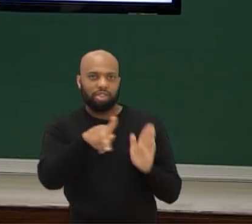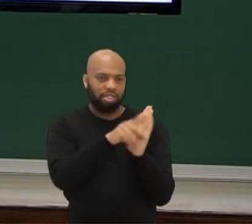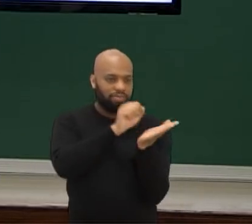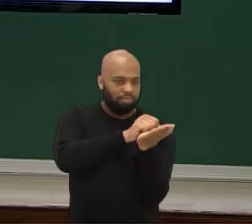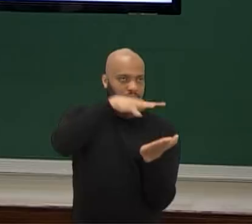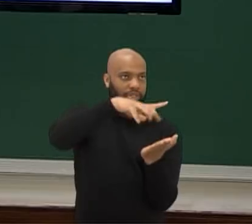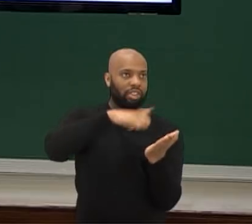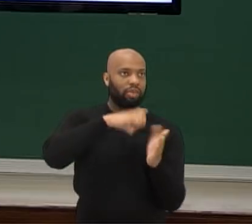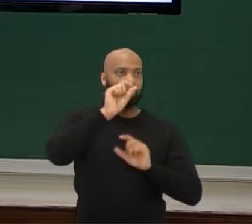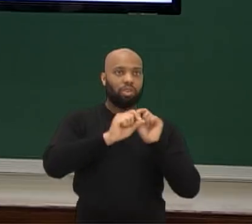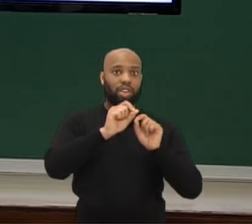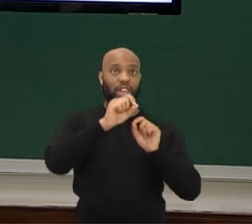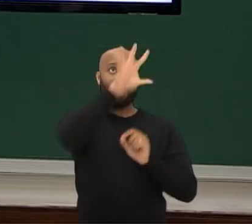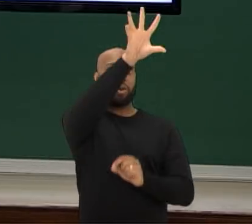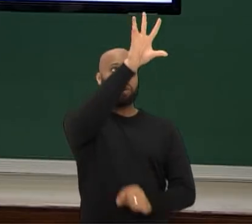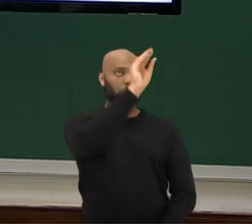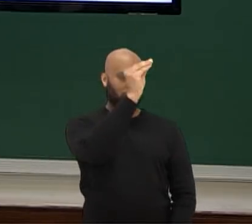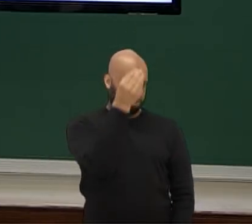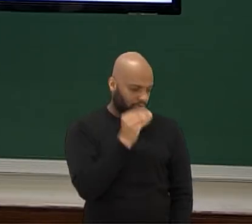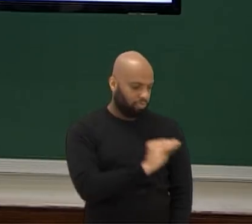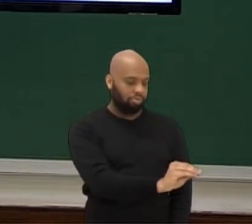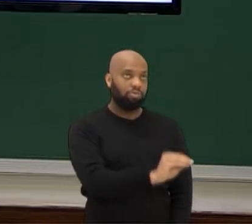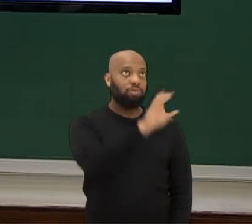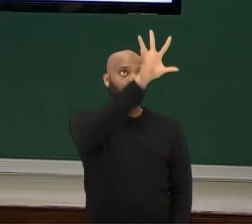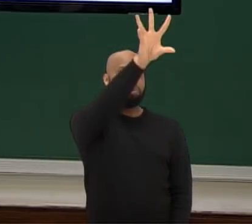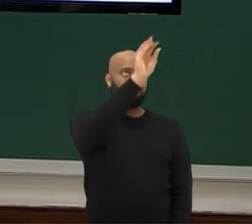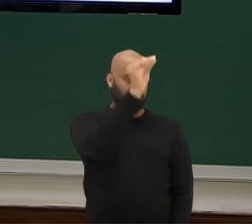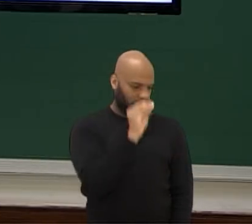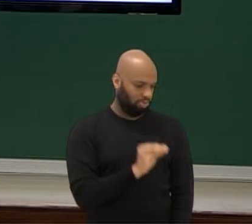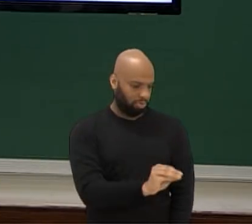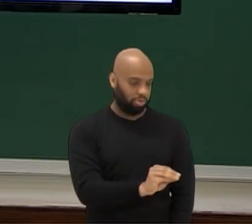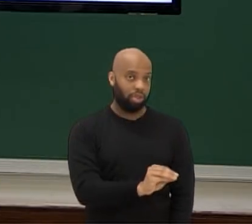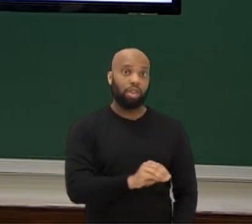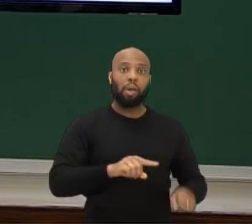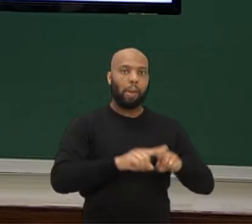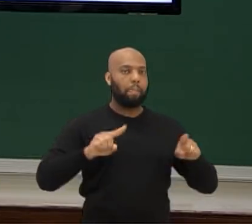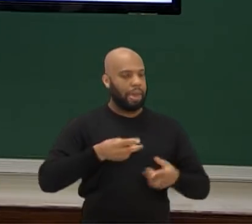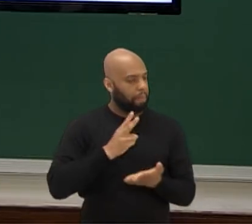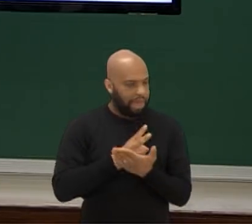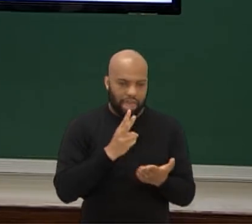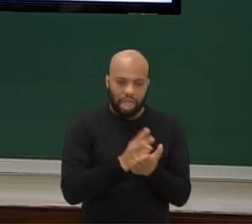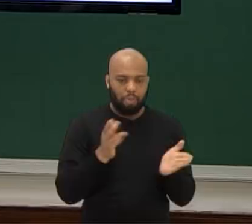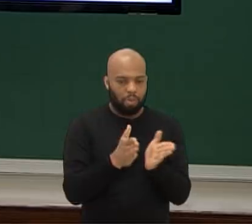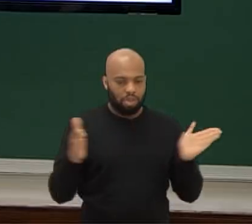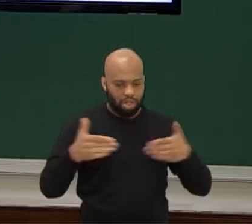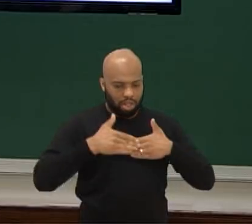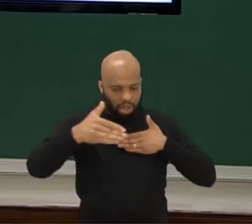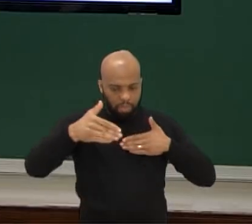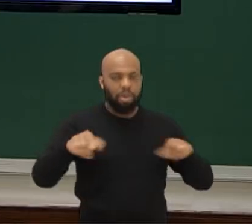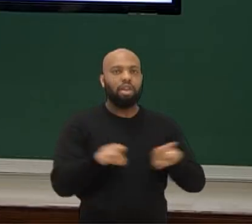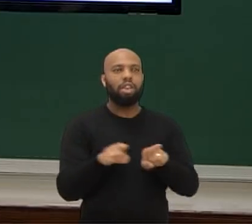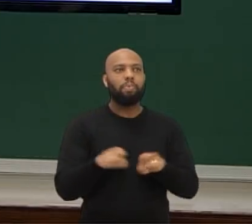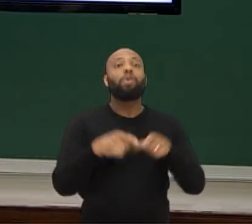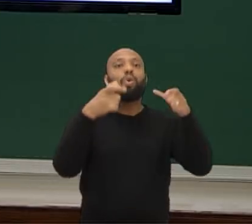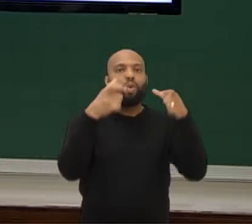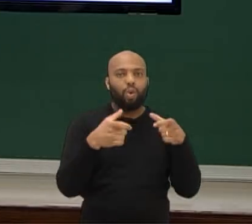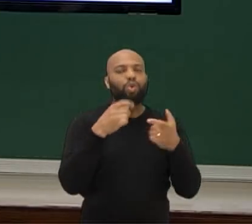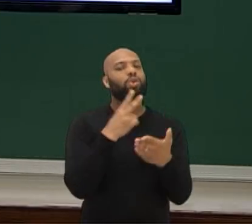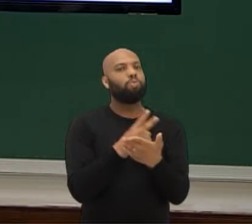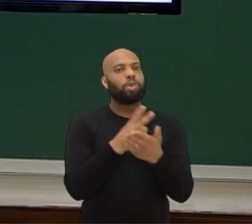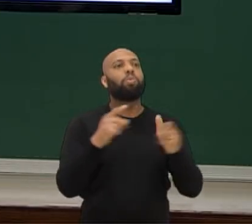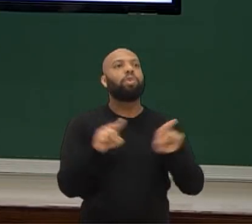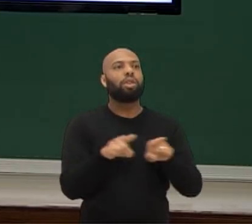sendo transferida de cima para baixo, mantendo a mesma proporção e a mesma